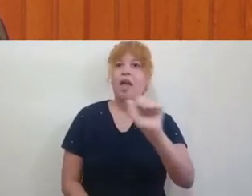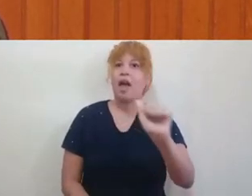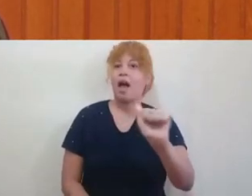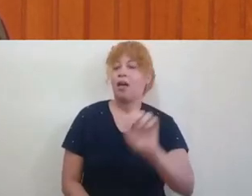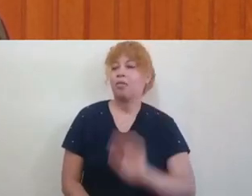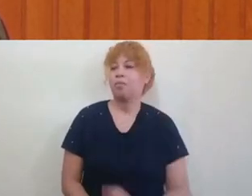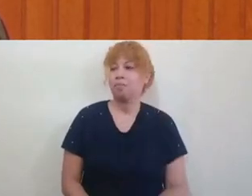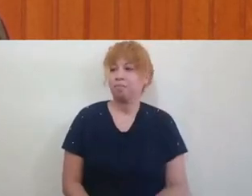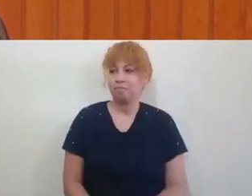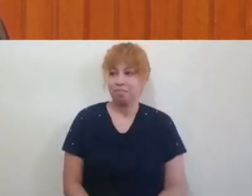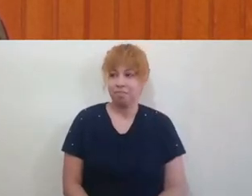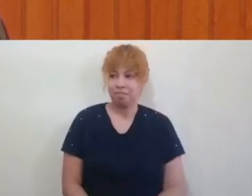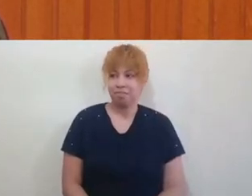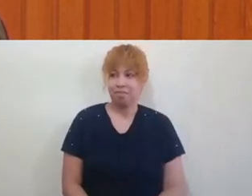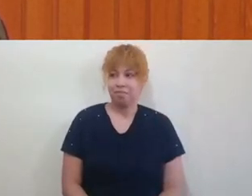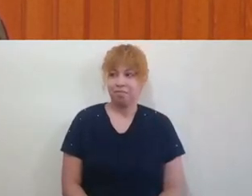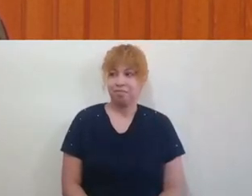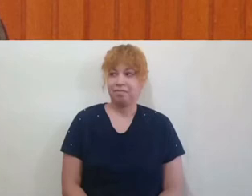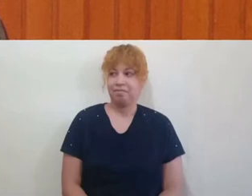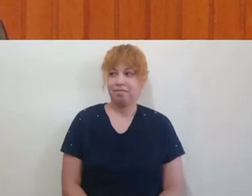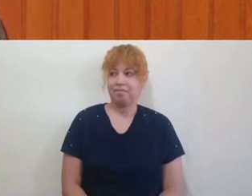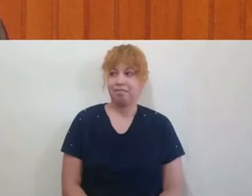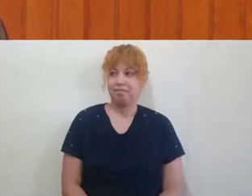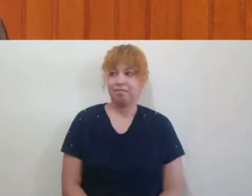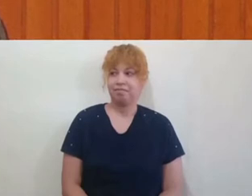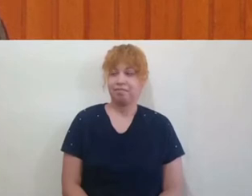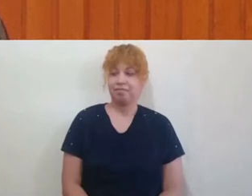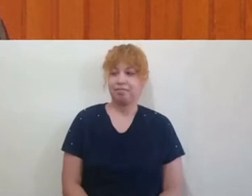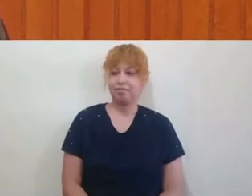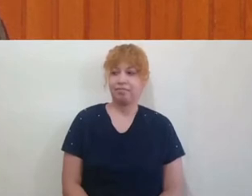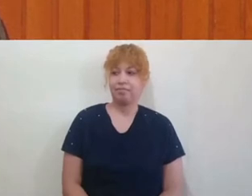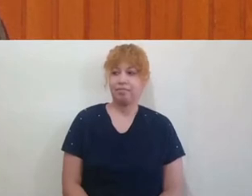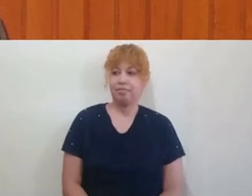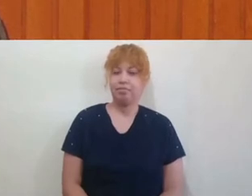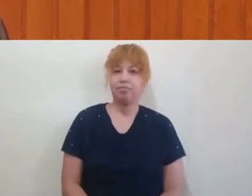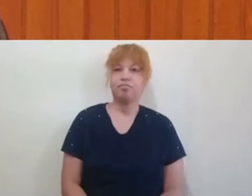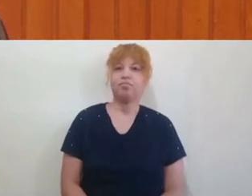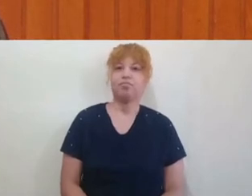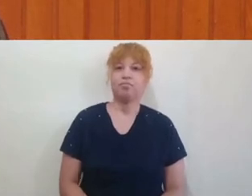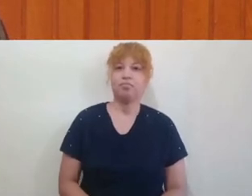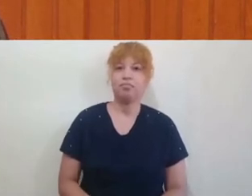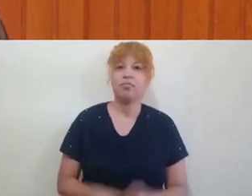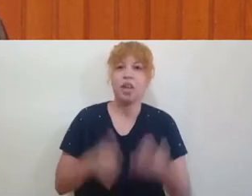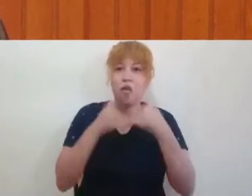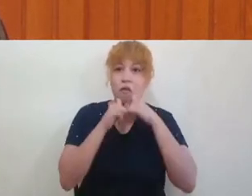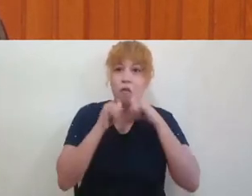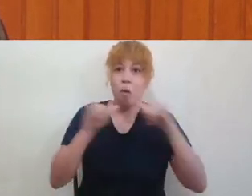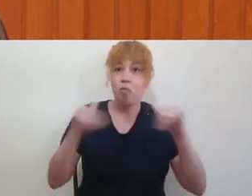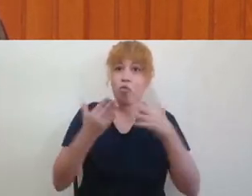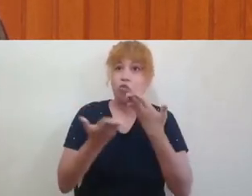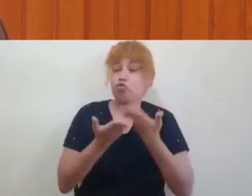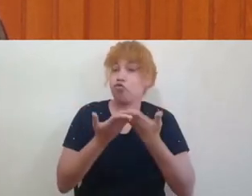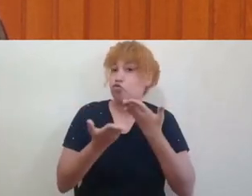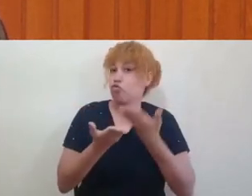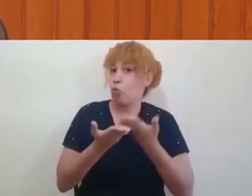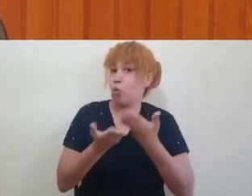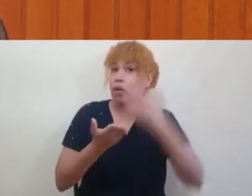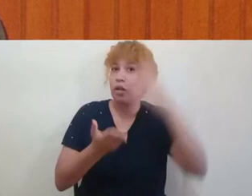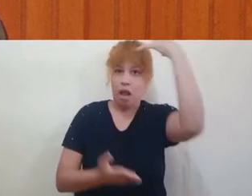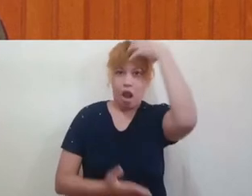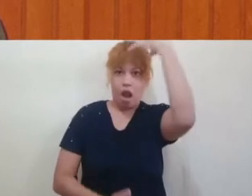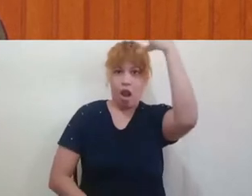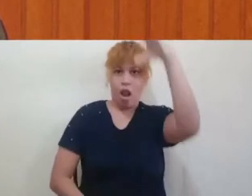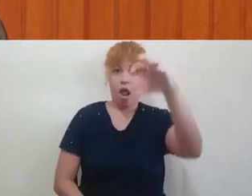presença, que está disponível no chat. É por meio dessa confirmação que será gerado o relatório de presença que seguirá